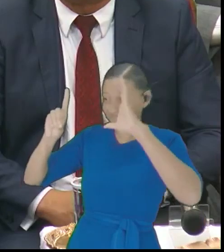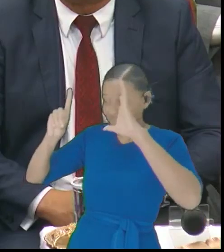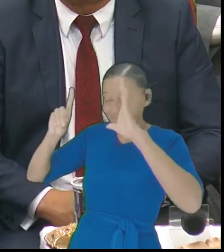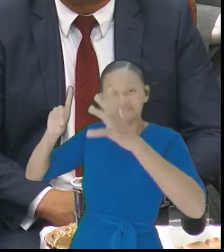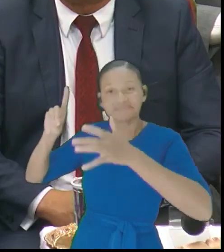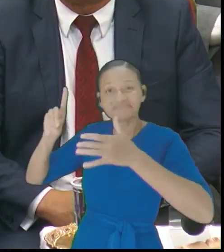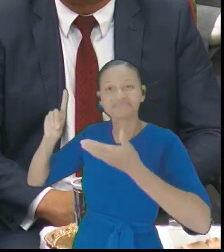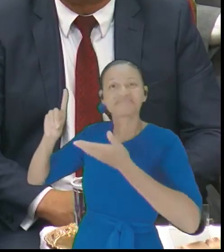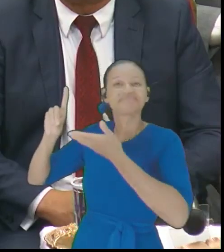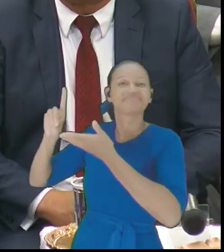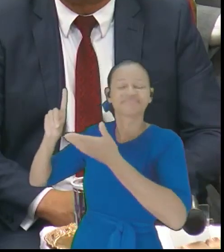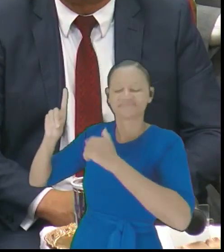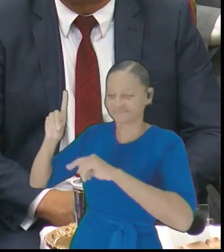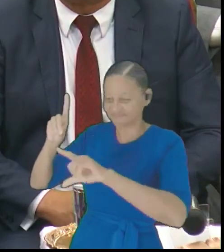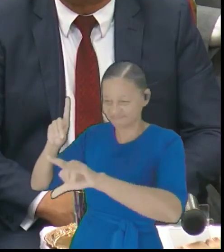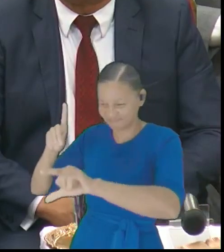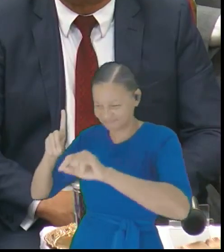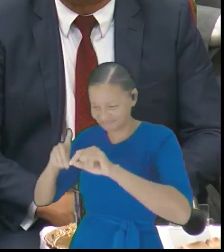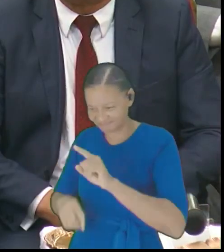resolveu escolher,